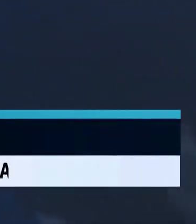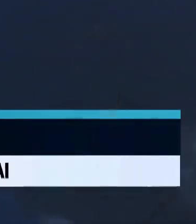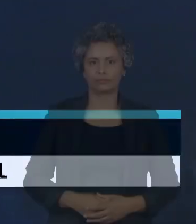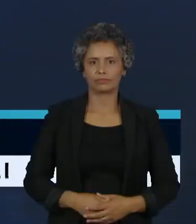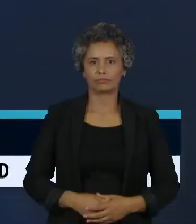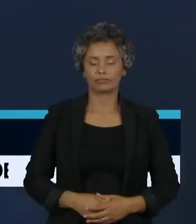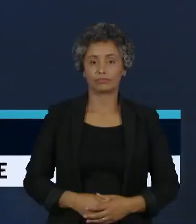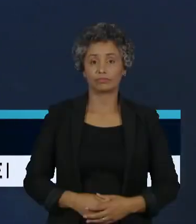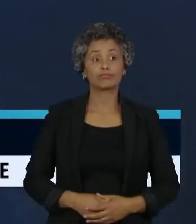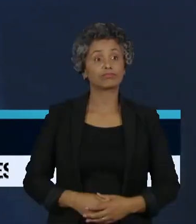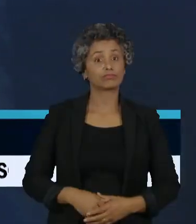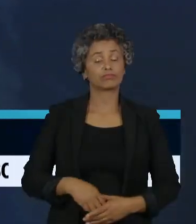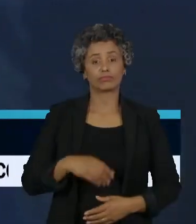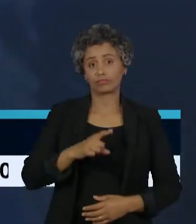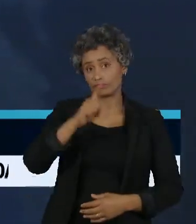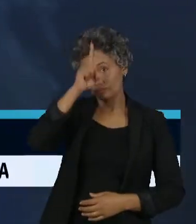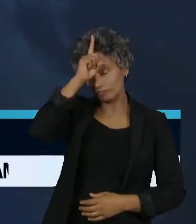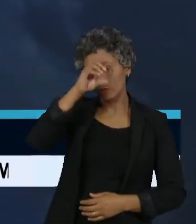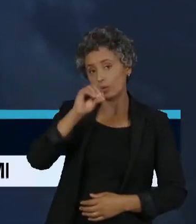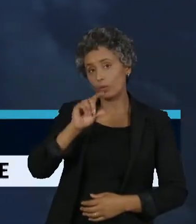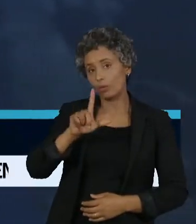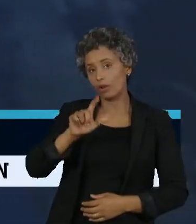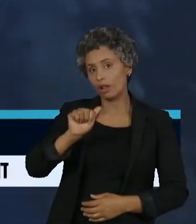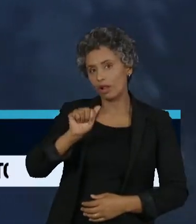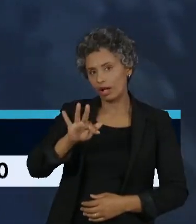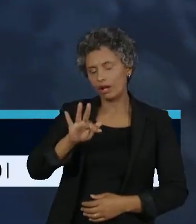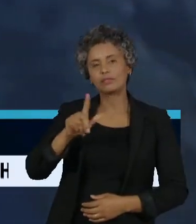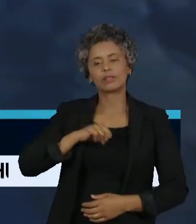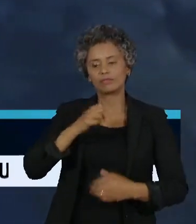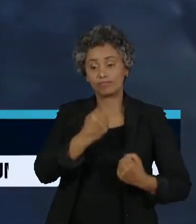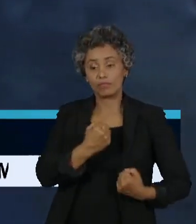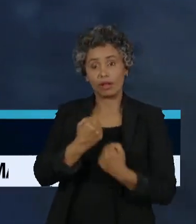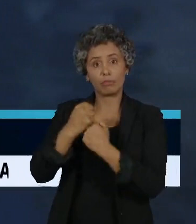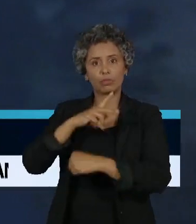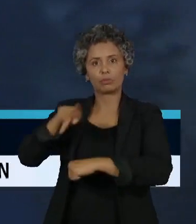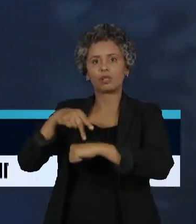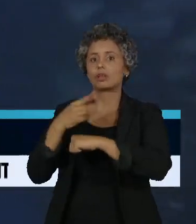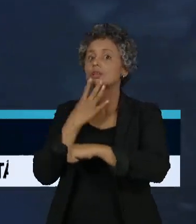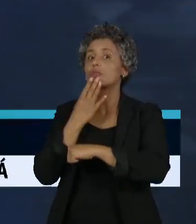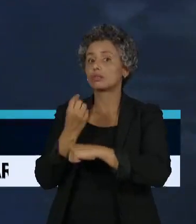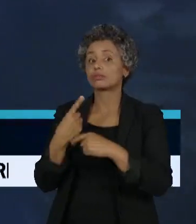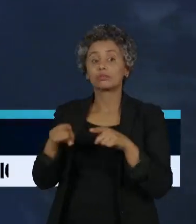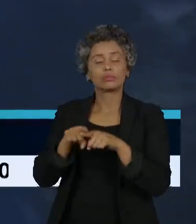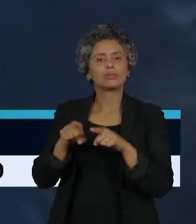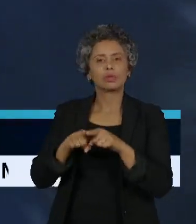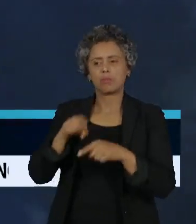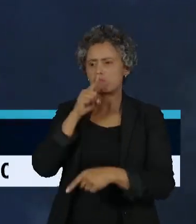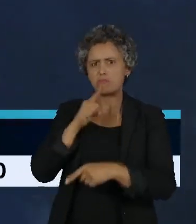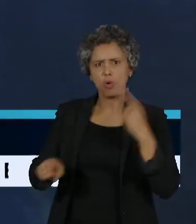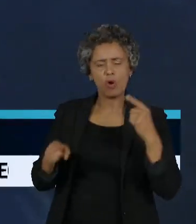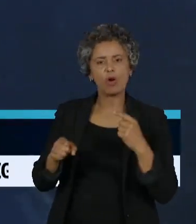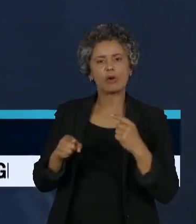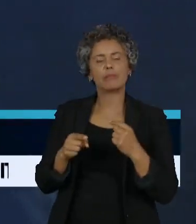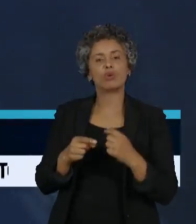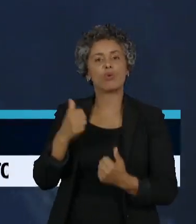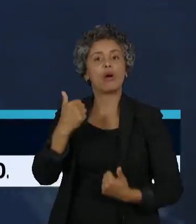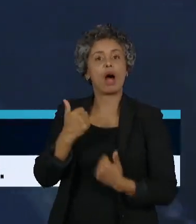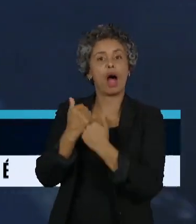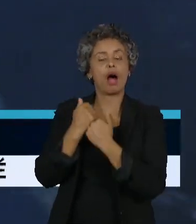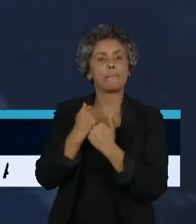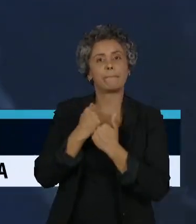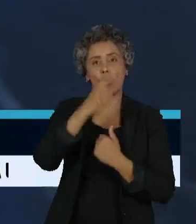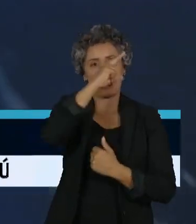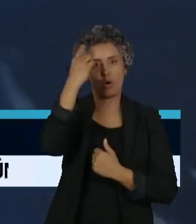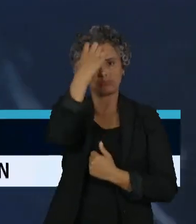o chanceler alemão Olaf Schultz ofereceu Total apoio a Israel e proibiu atos PR ramá no país veja na reportagem de